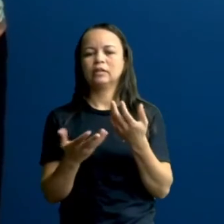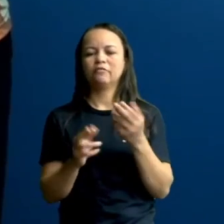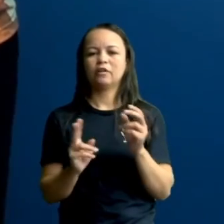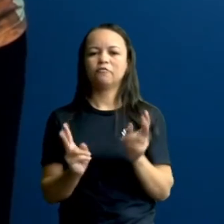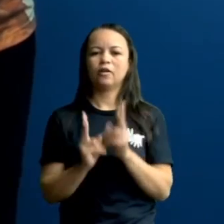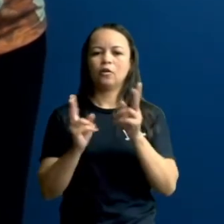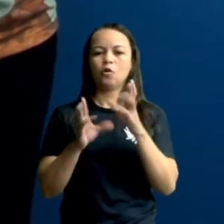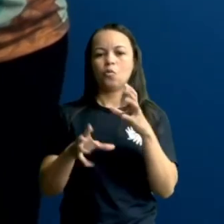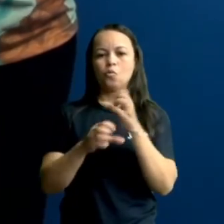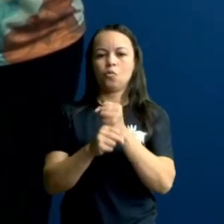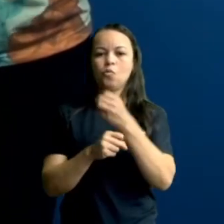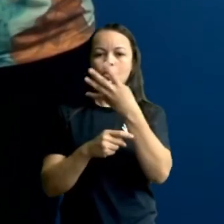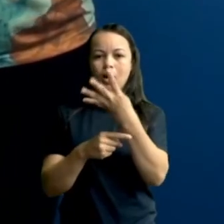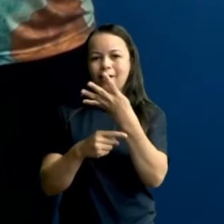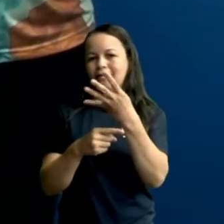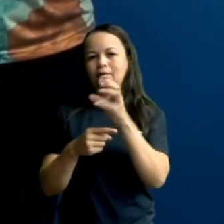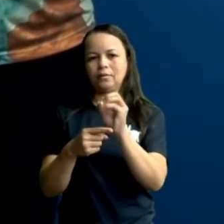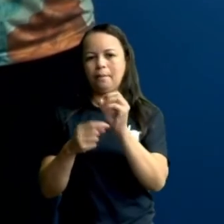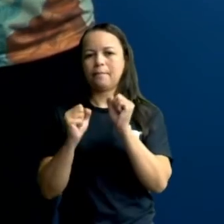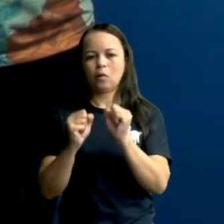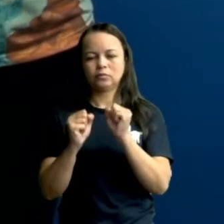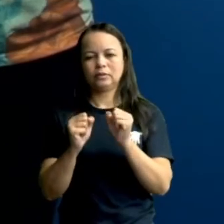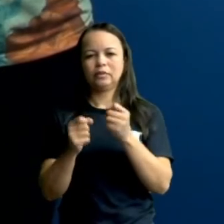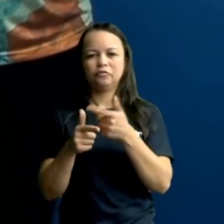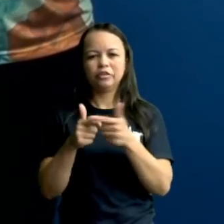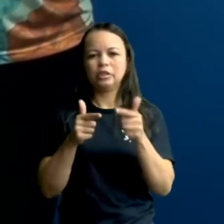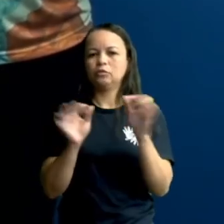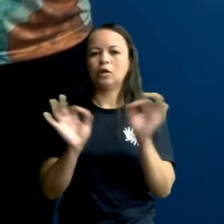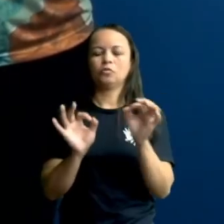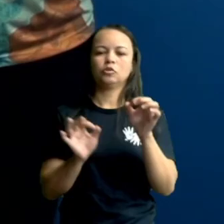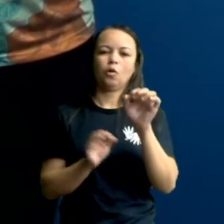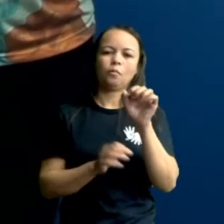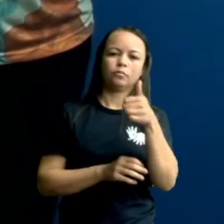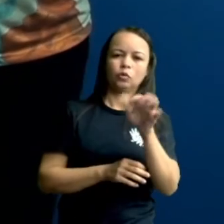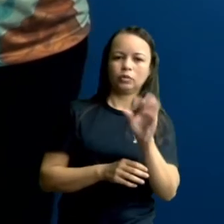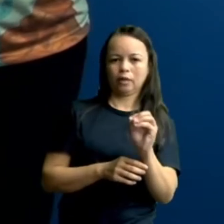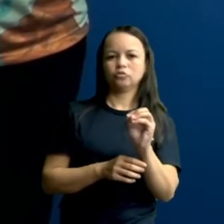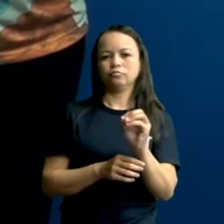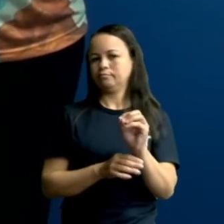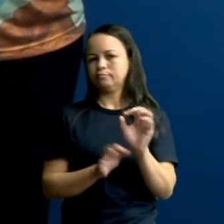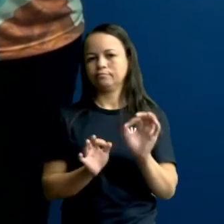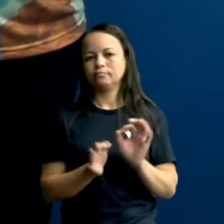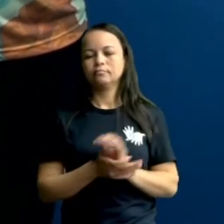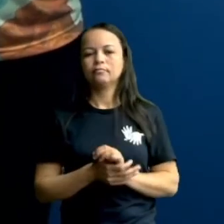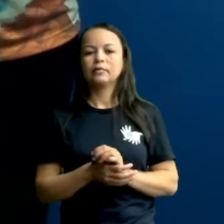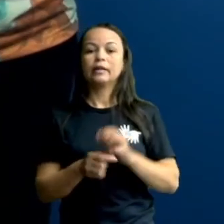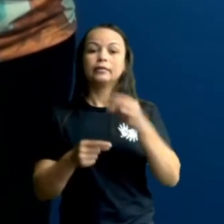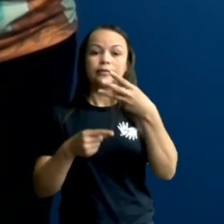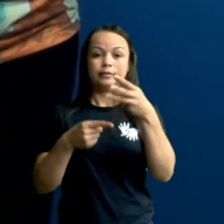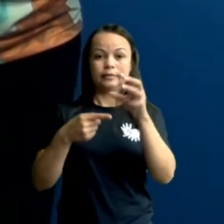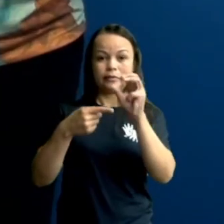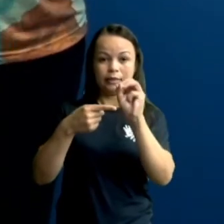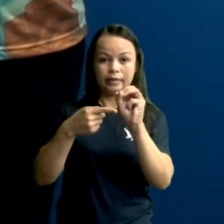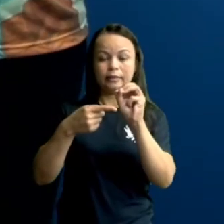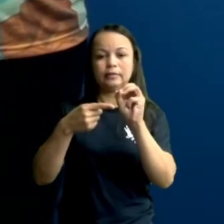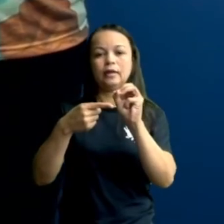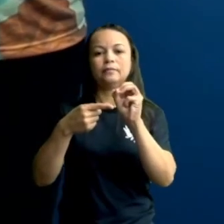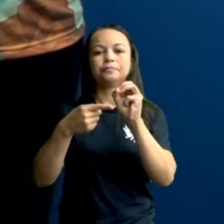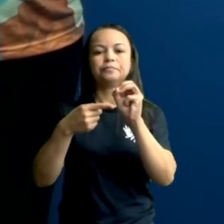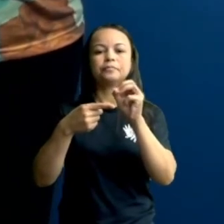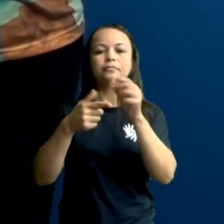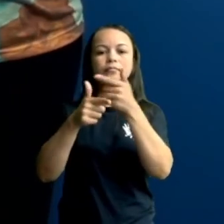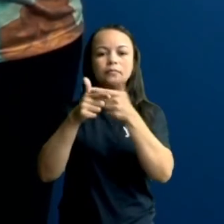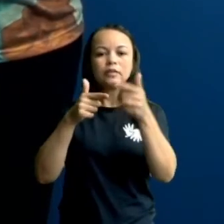que 40 pode ser dividido, né? Só por 10, né? Eu posso dividir só por 10. 30 por 10 e 40